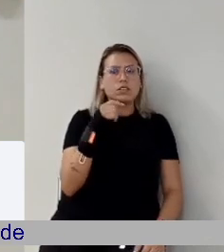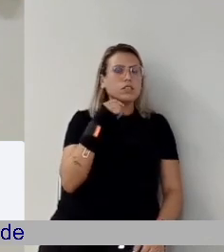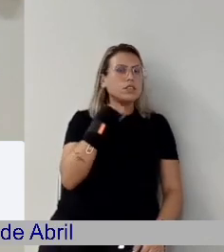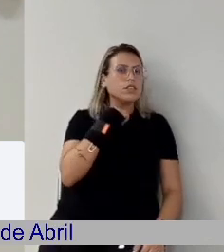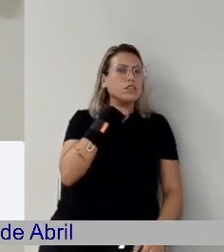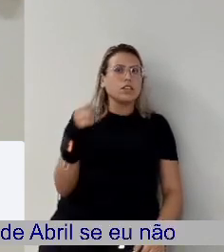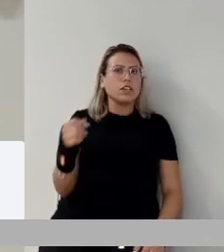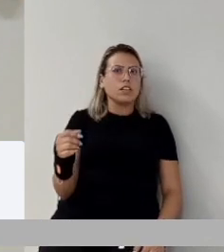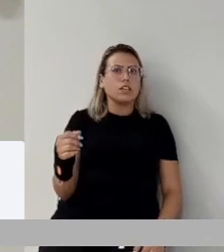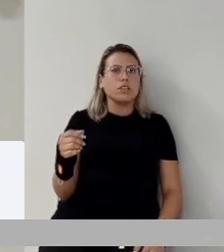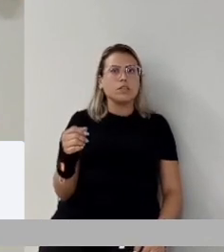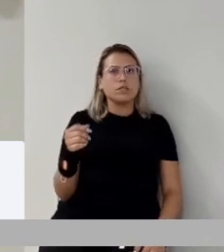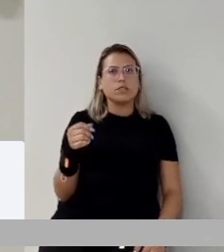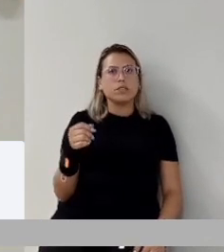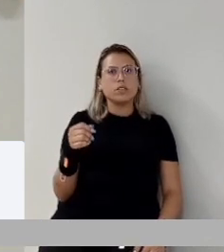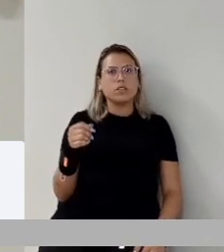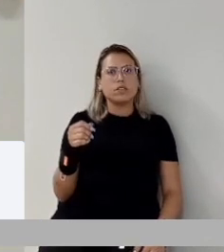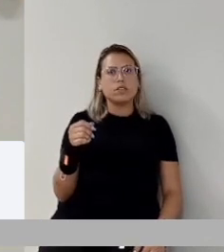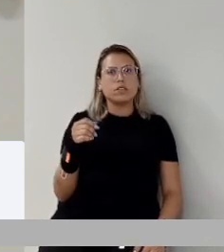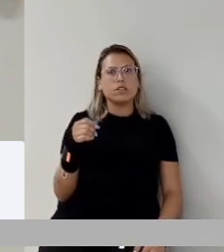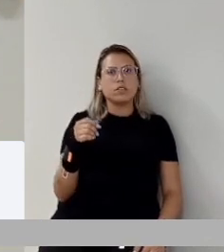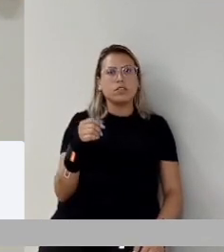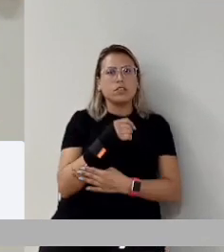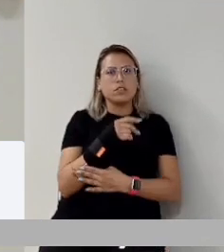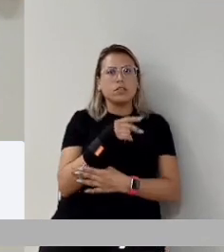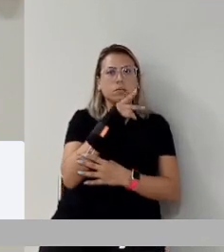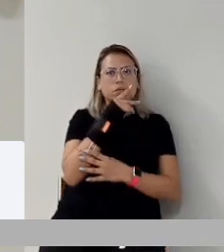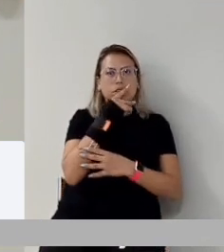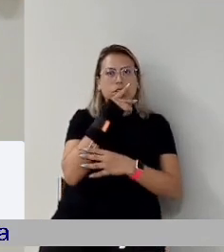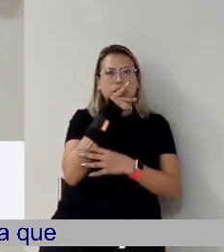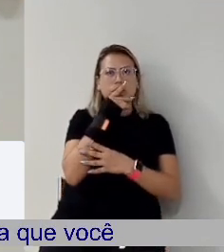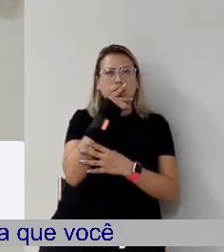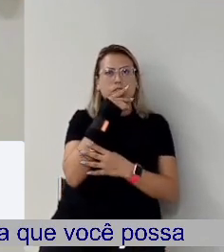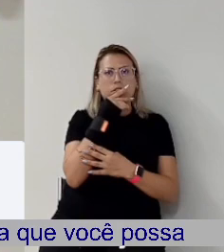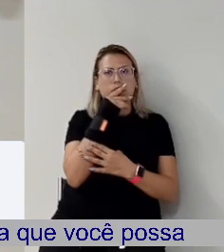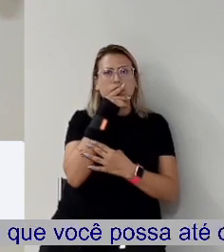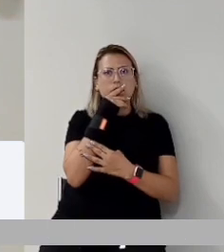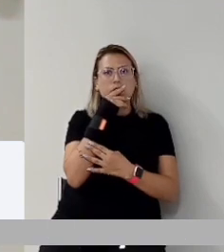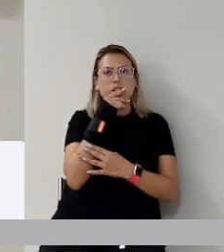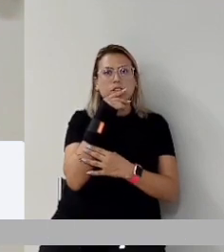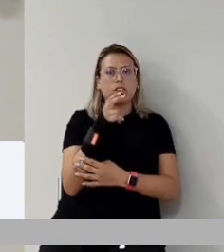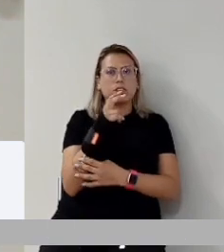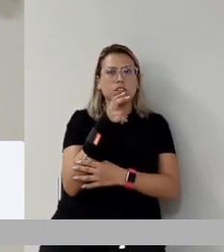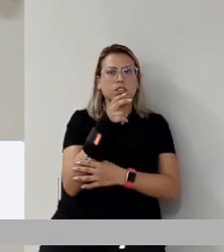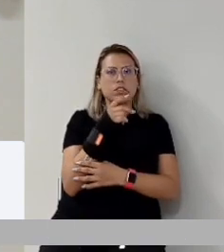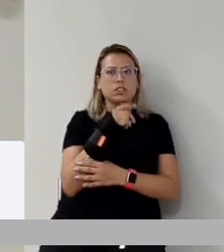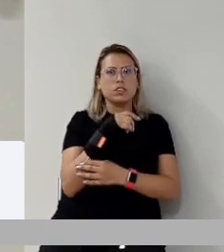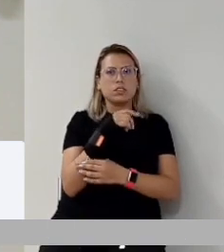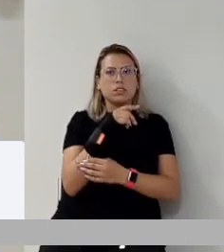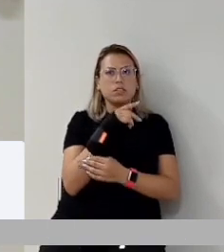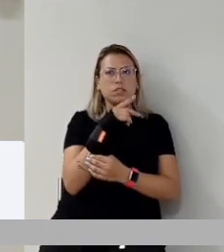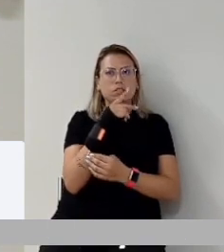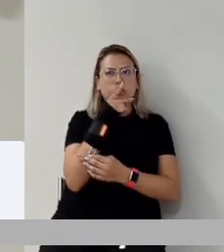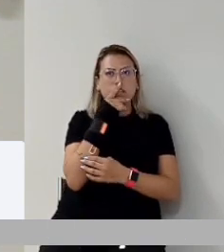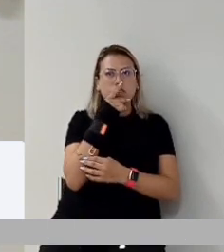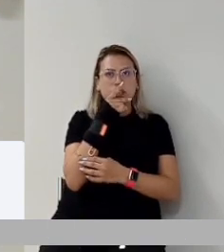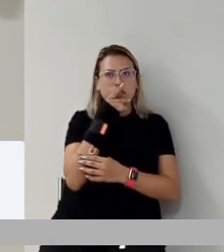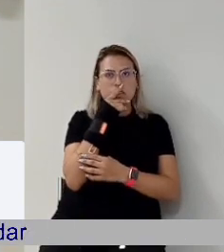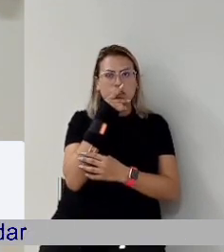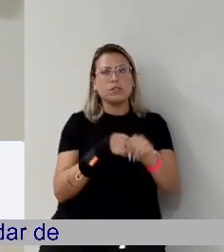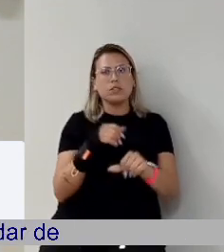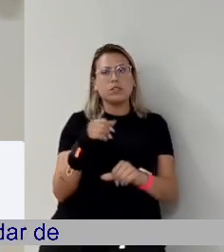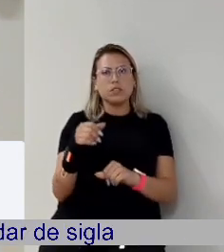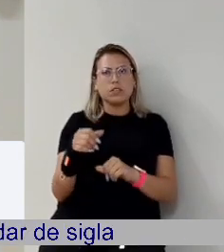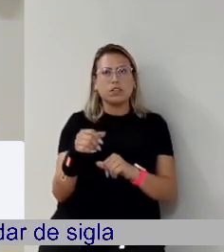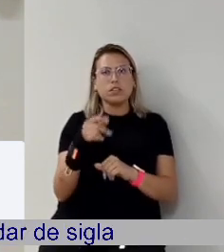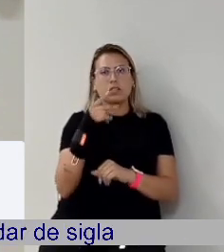se eu não me engano eh a janela partidária para que você possa até o dia 5 né Para que você possa né mudar de sigla